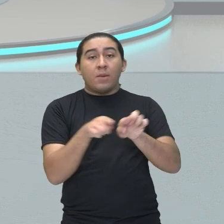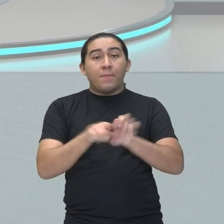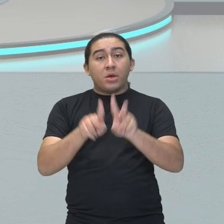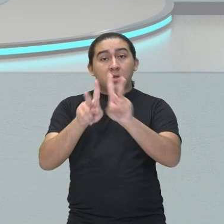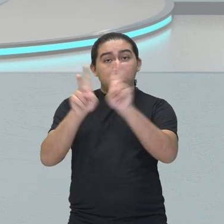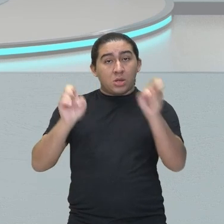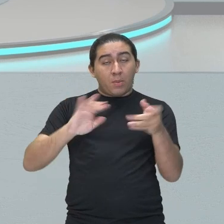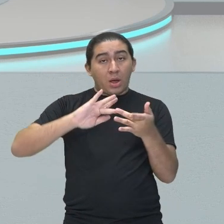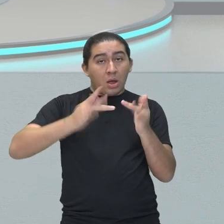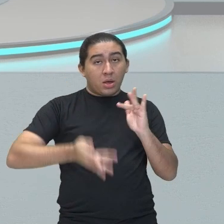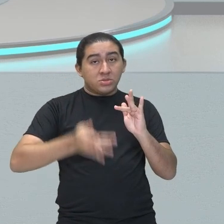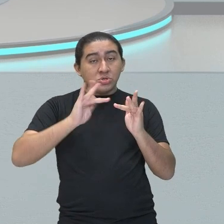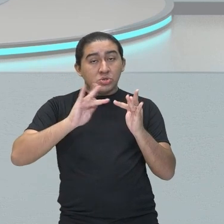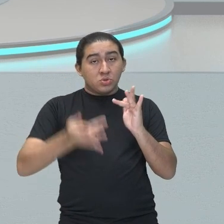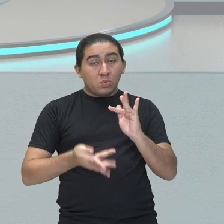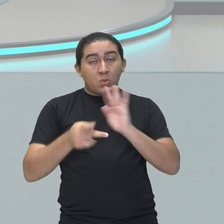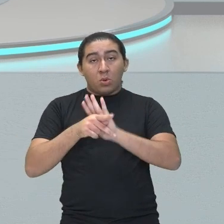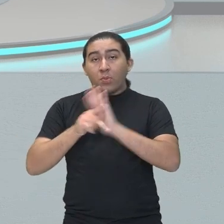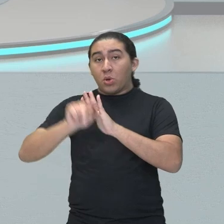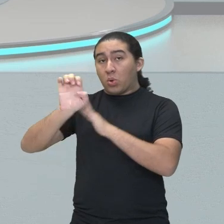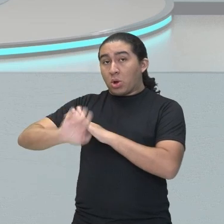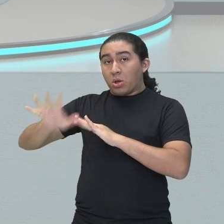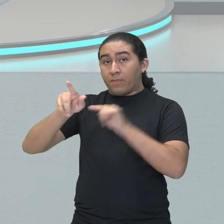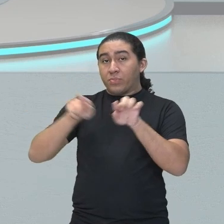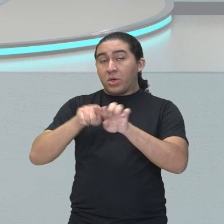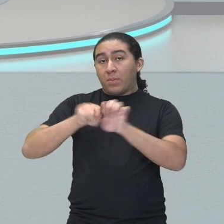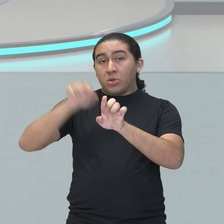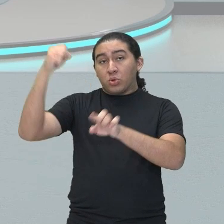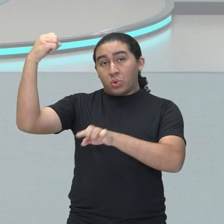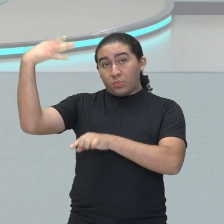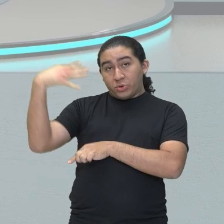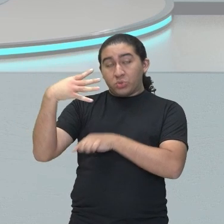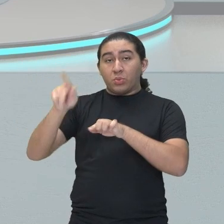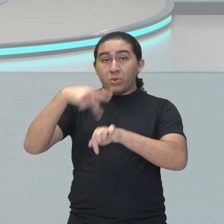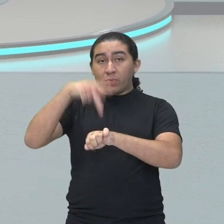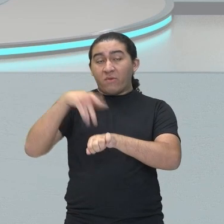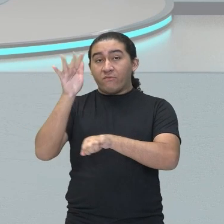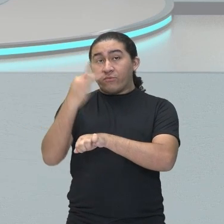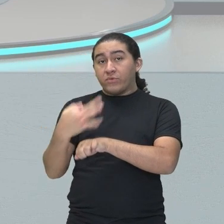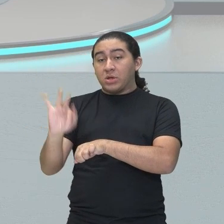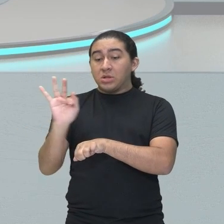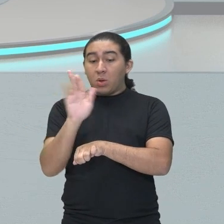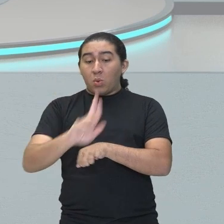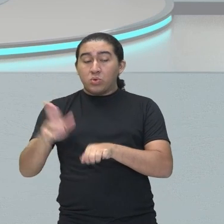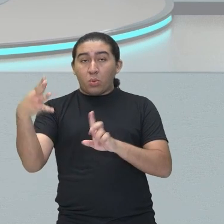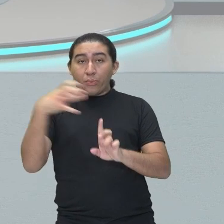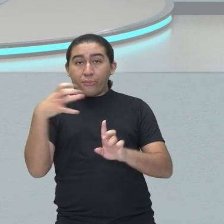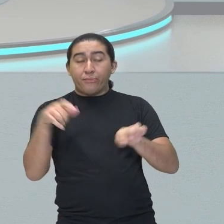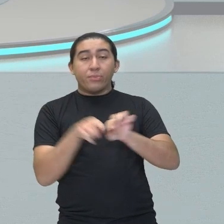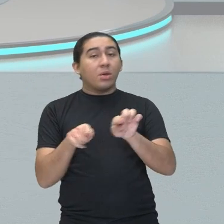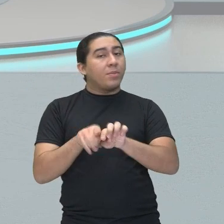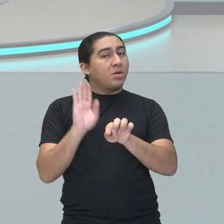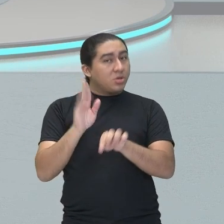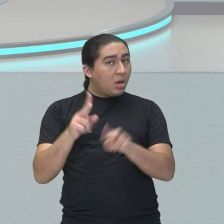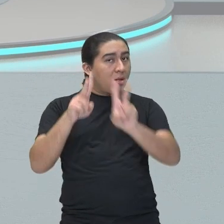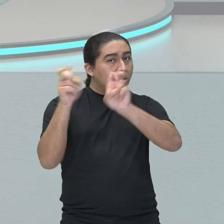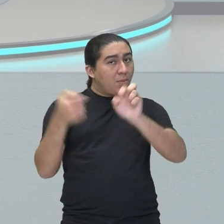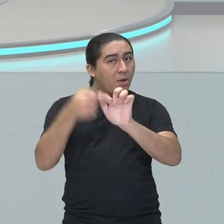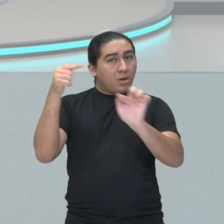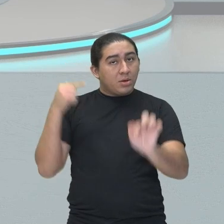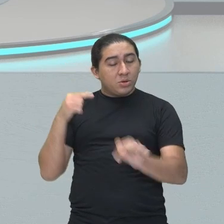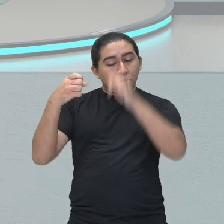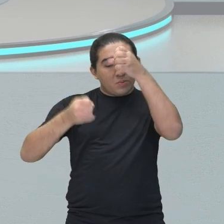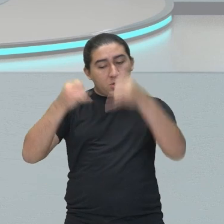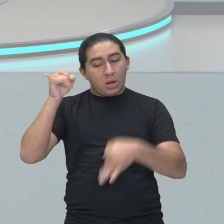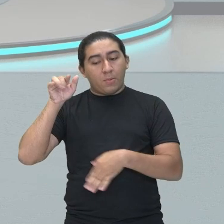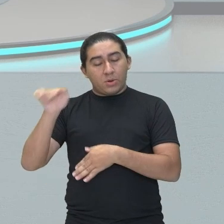quanto por meio de inspirações do iluminismo francês. Já falamos também em aulas anteriores sobre o que é o iluminismo,